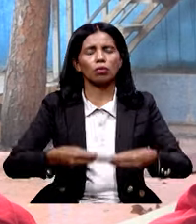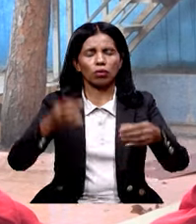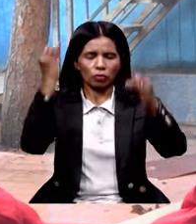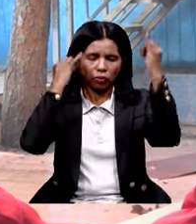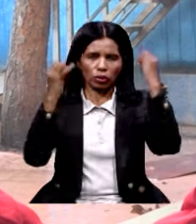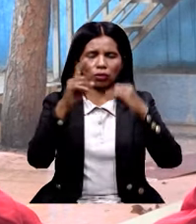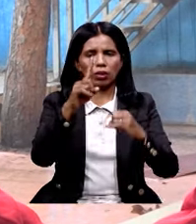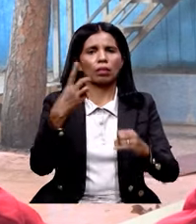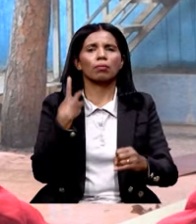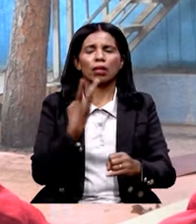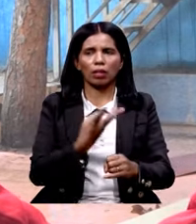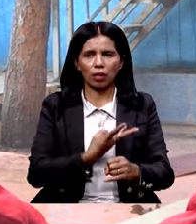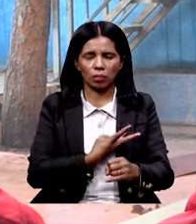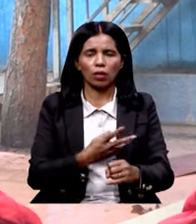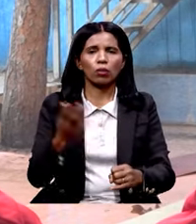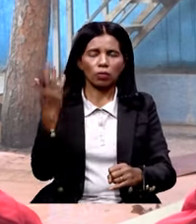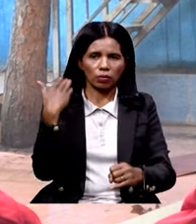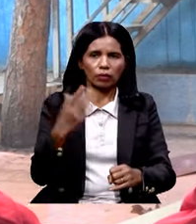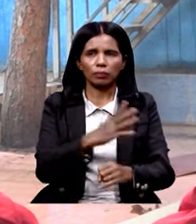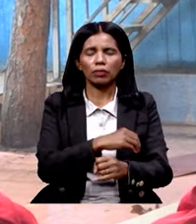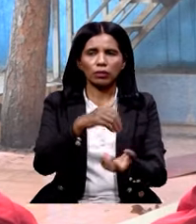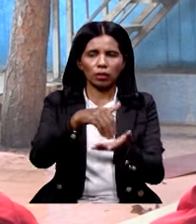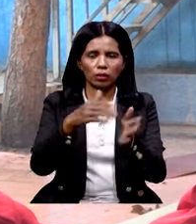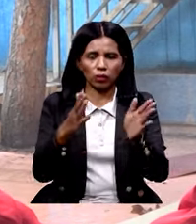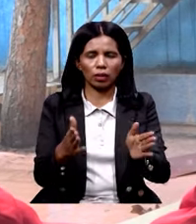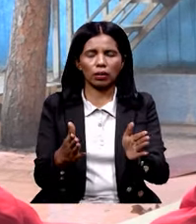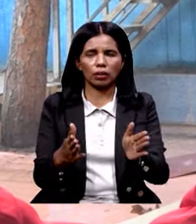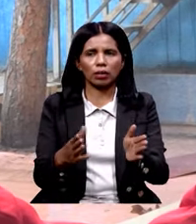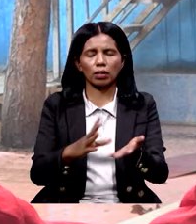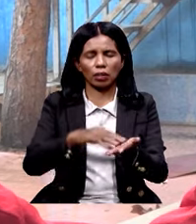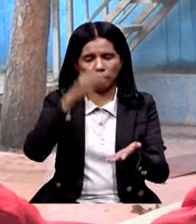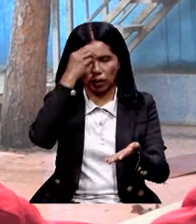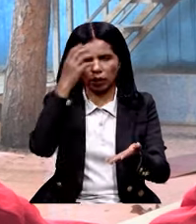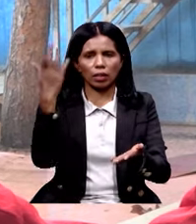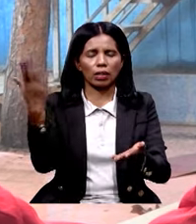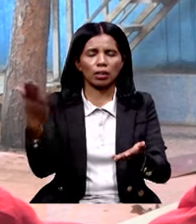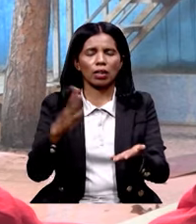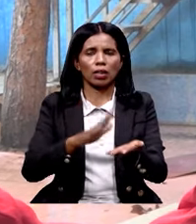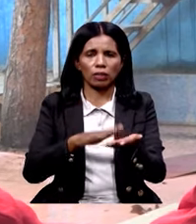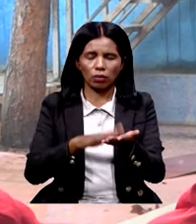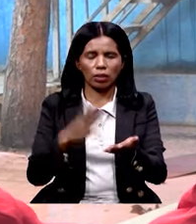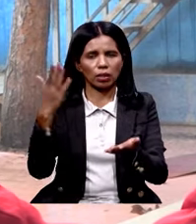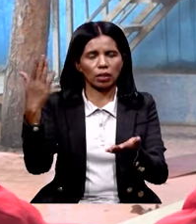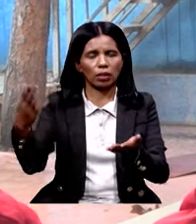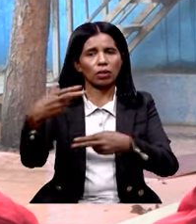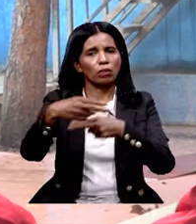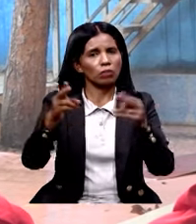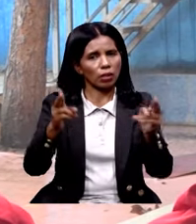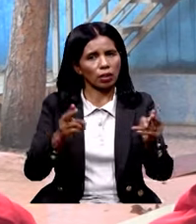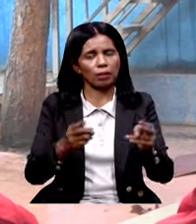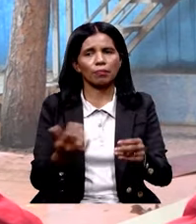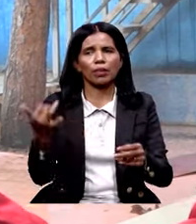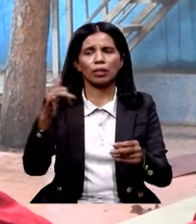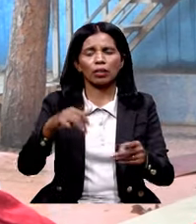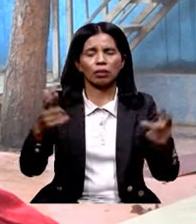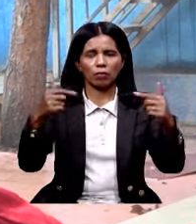hame, antes, i estudante sira se iha lao, sira neknar hane se estudante iha aula laran, sira mai